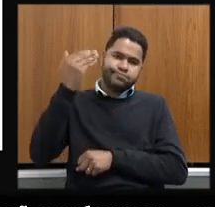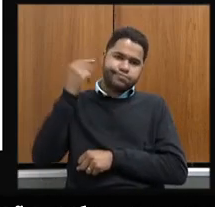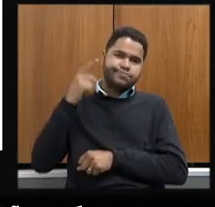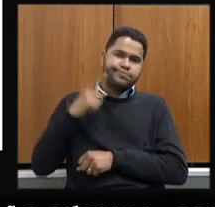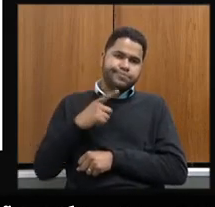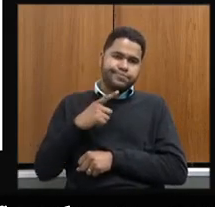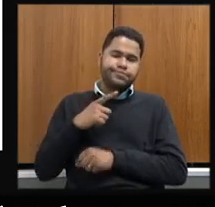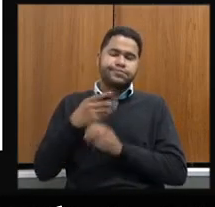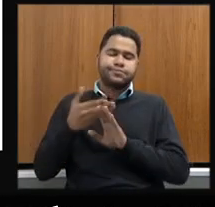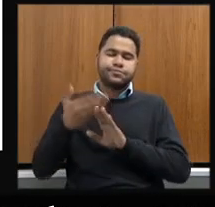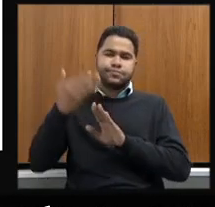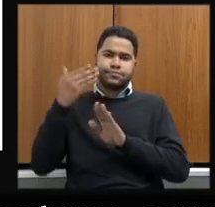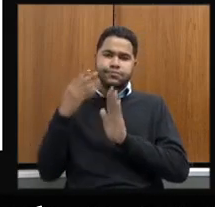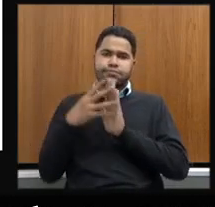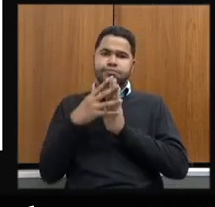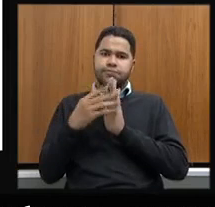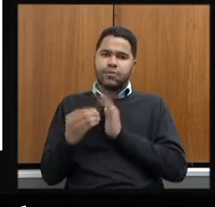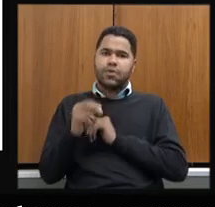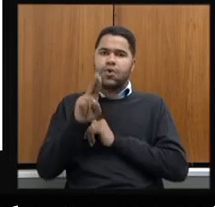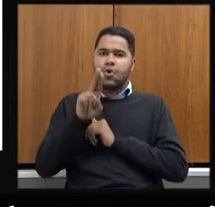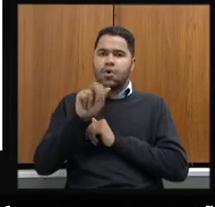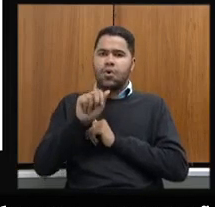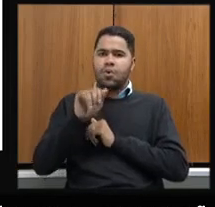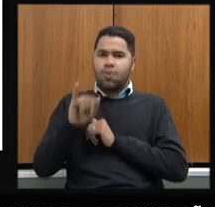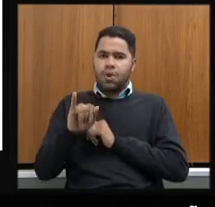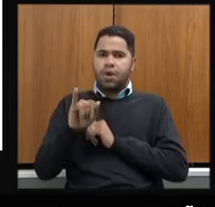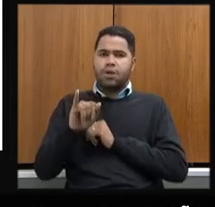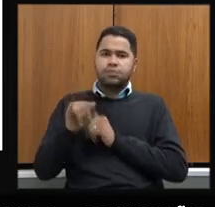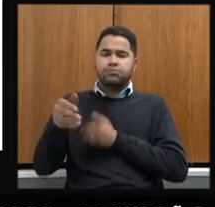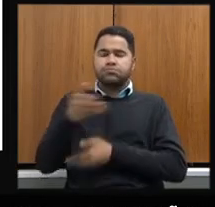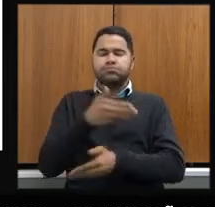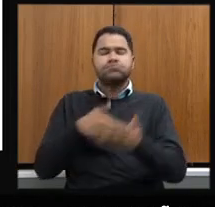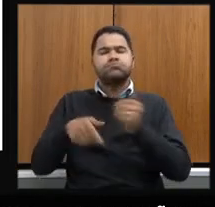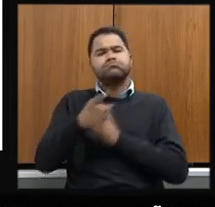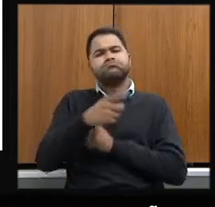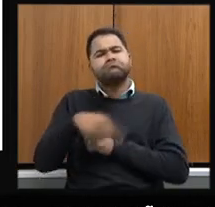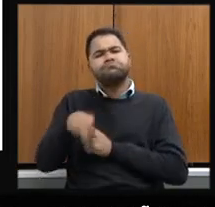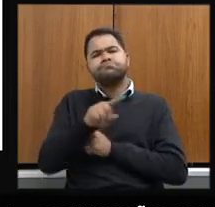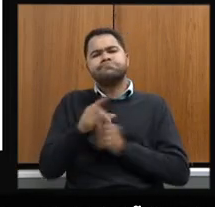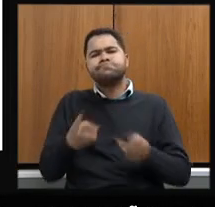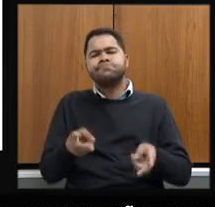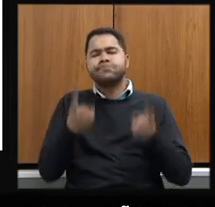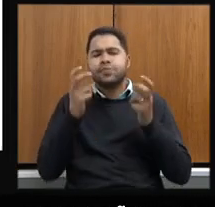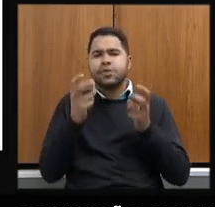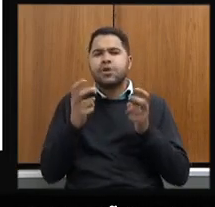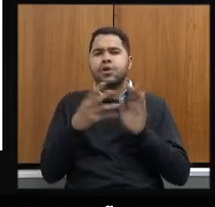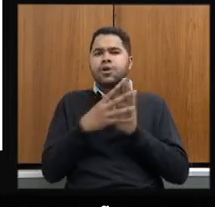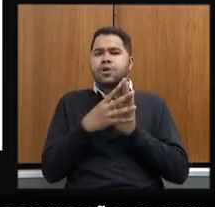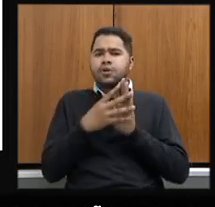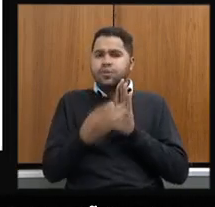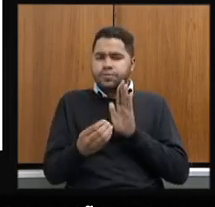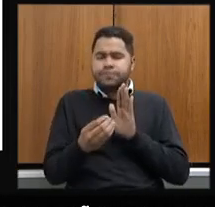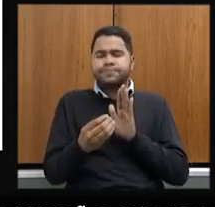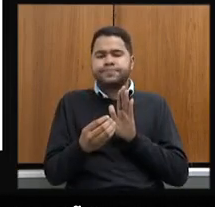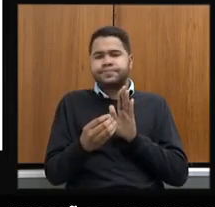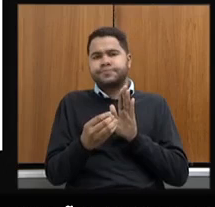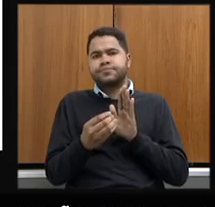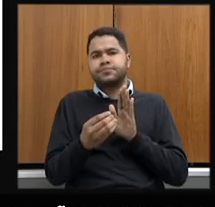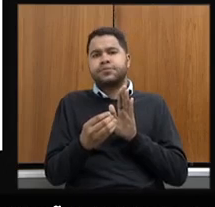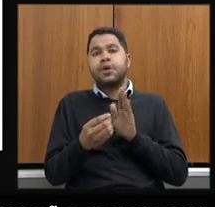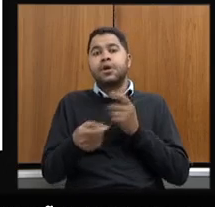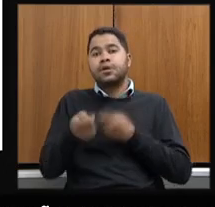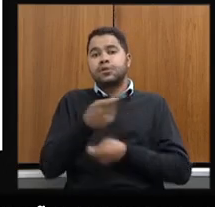é antes desse modelo de Huawei compartilha no mapa vocês podem perceber como este modelo de gestão compartilhada